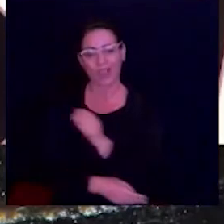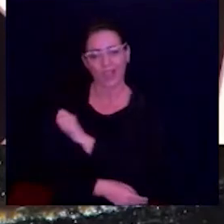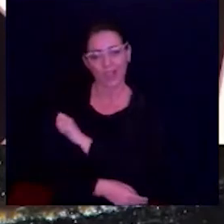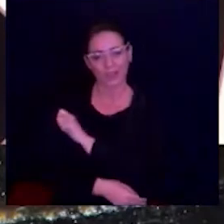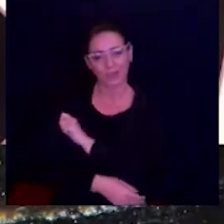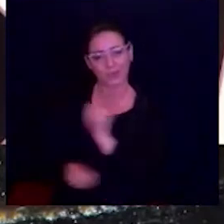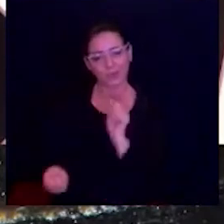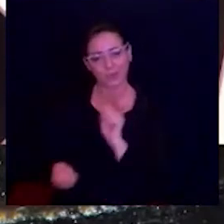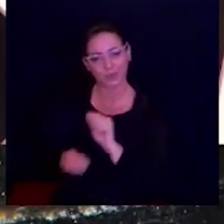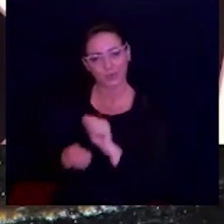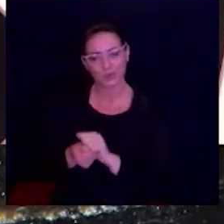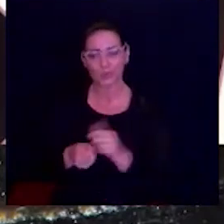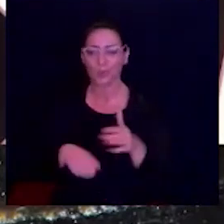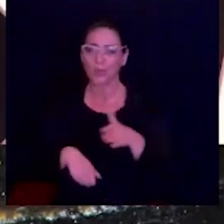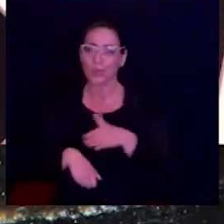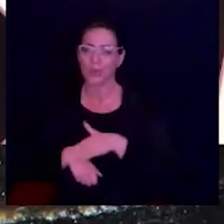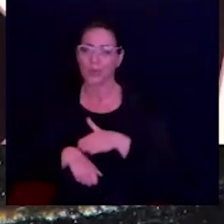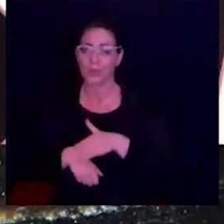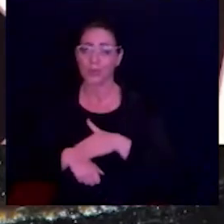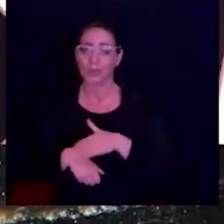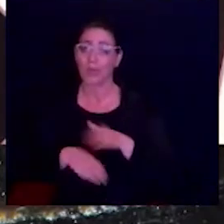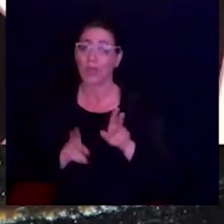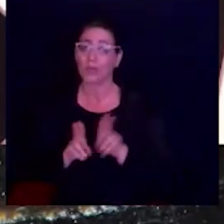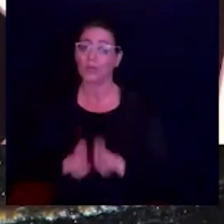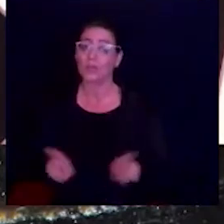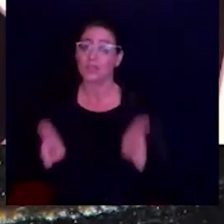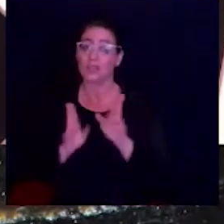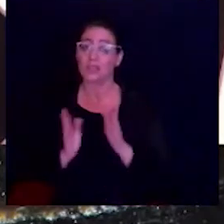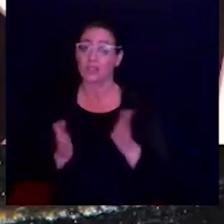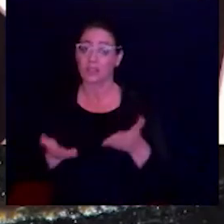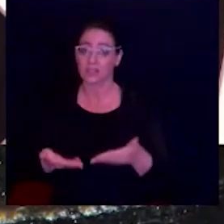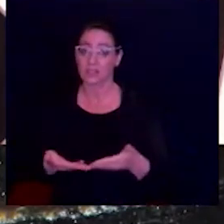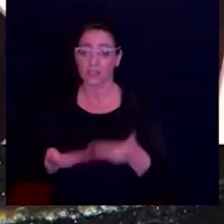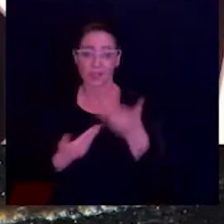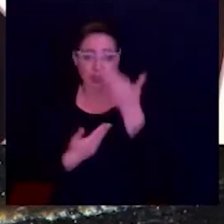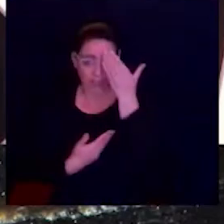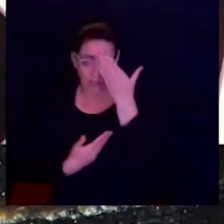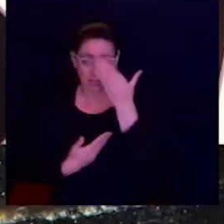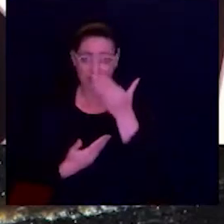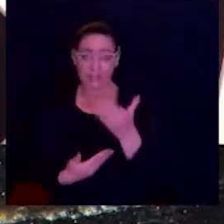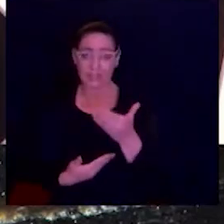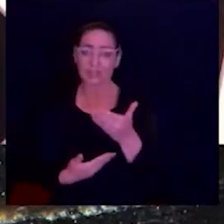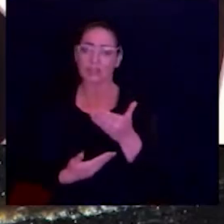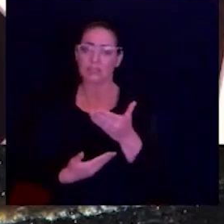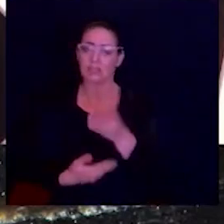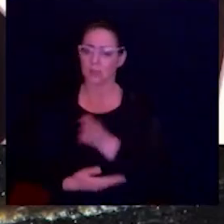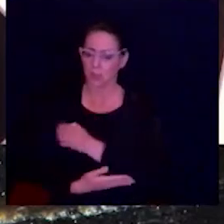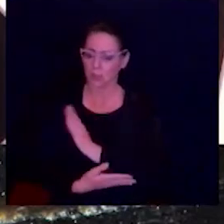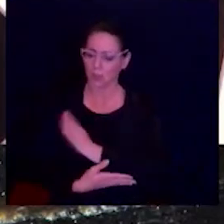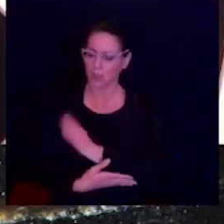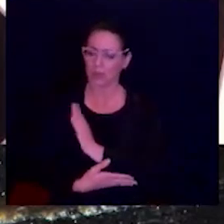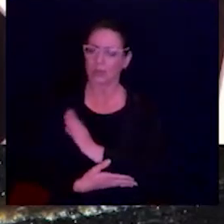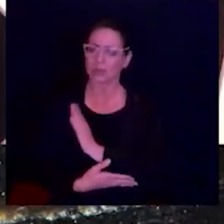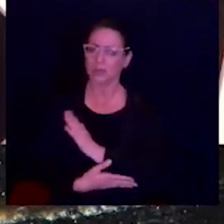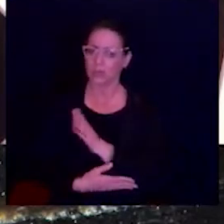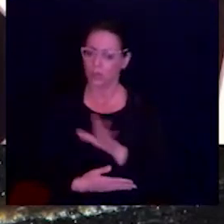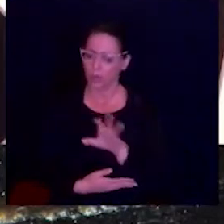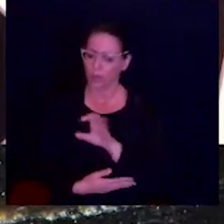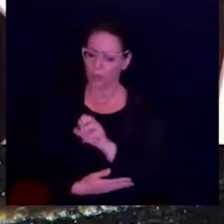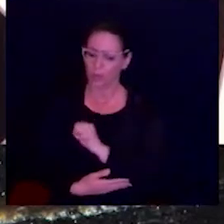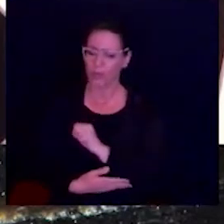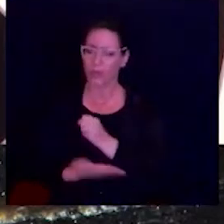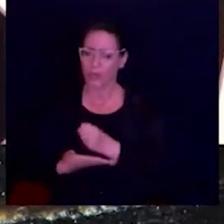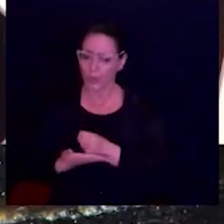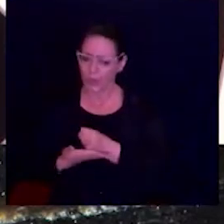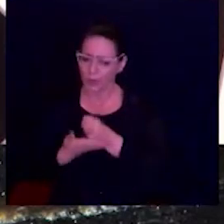formandas neste momento, a Universidade La Salle agradece do fundo do coração o apoio,